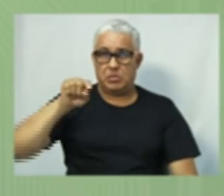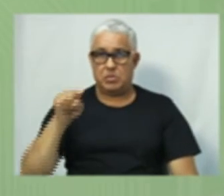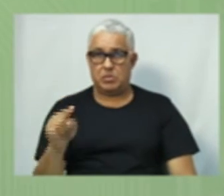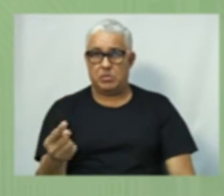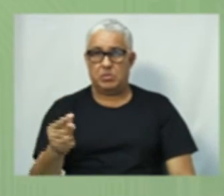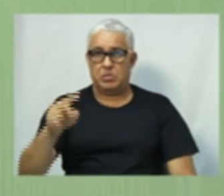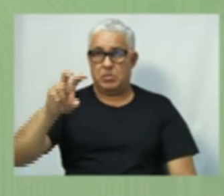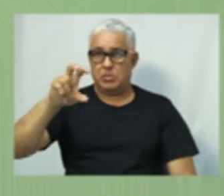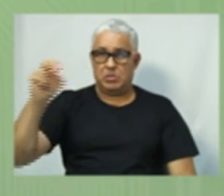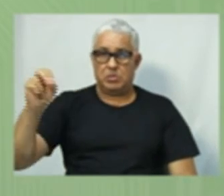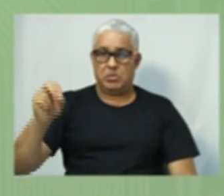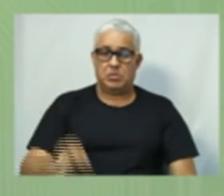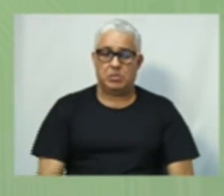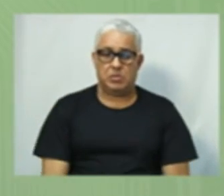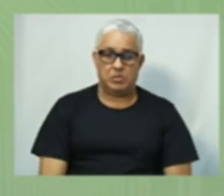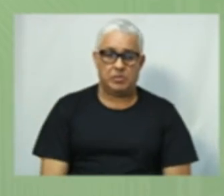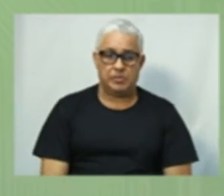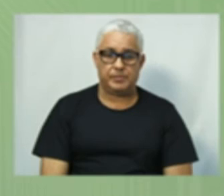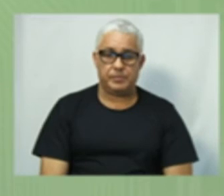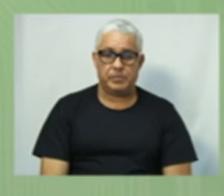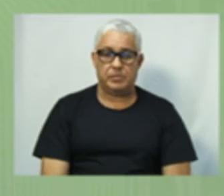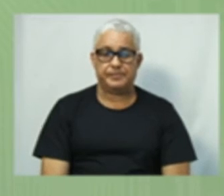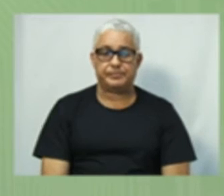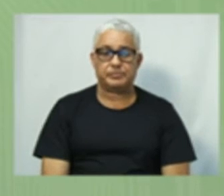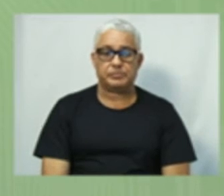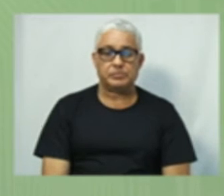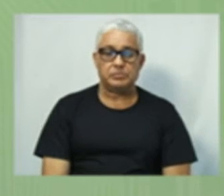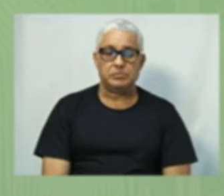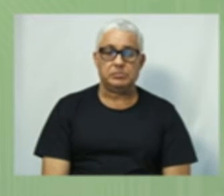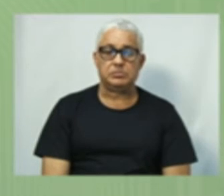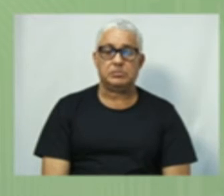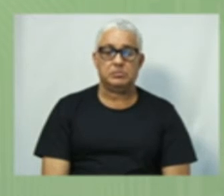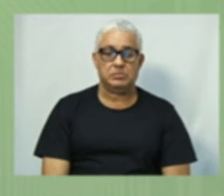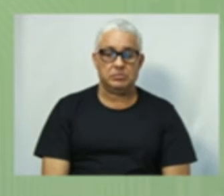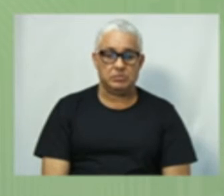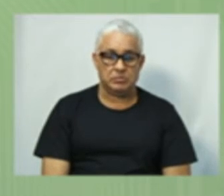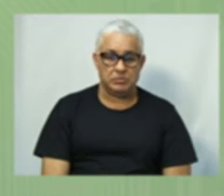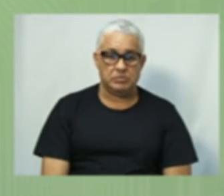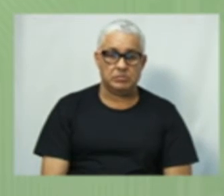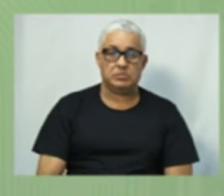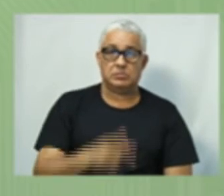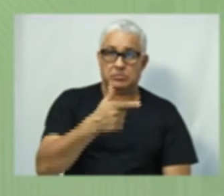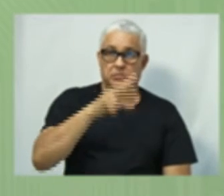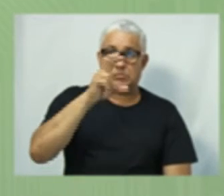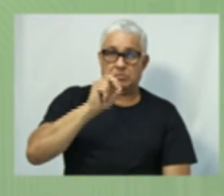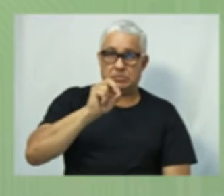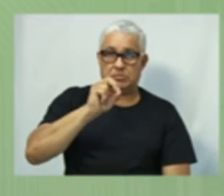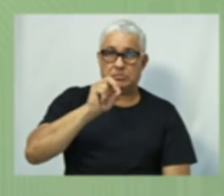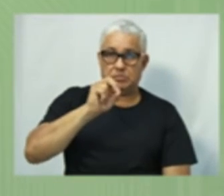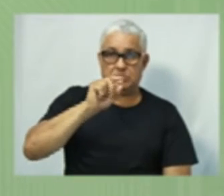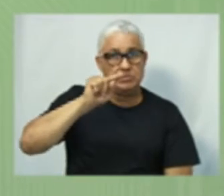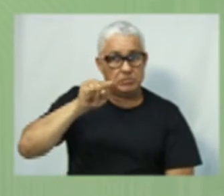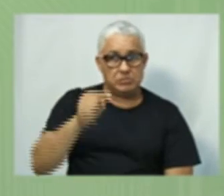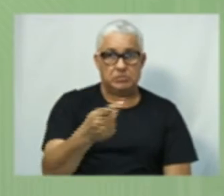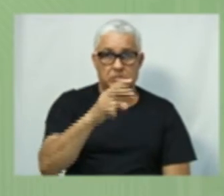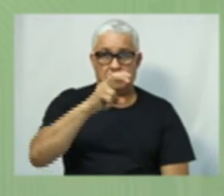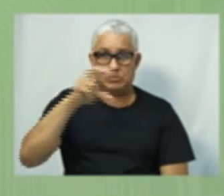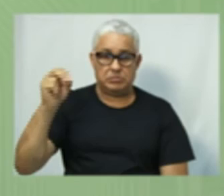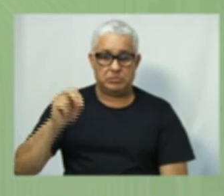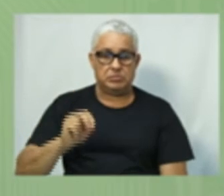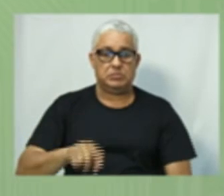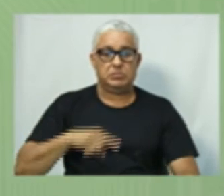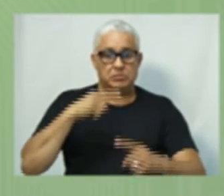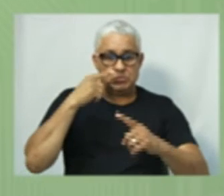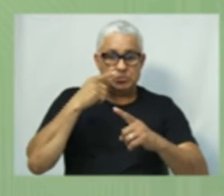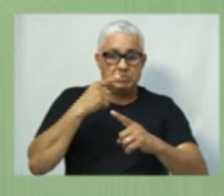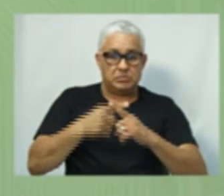259.500, ok? 259.500 a gente faz o quê? 259.500, jogamos sobre aquele valor, aquele